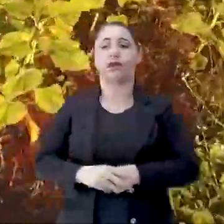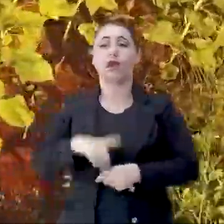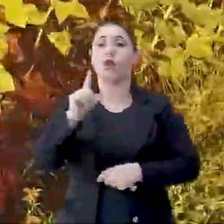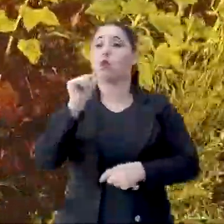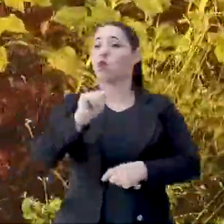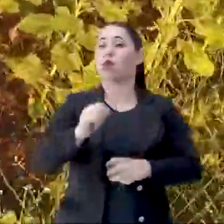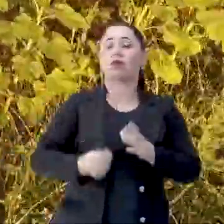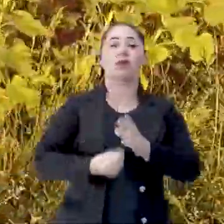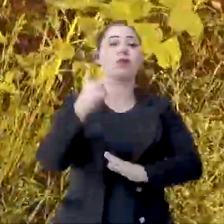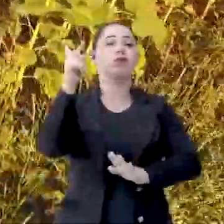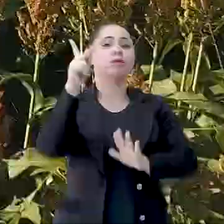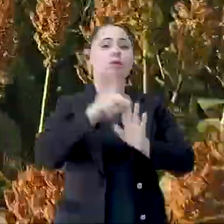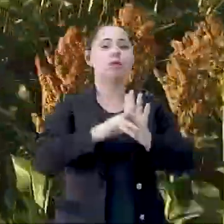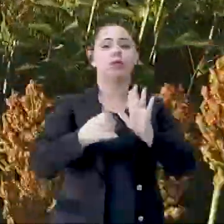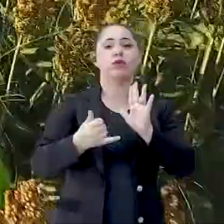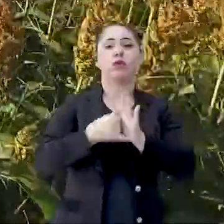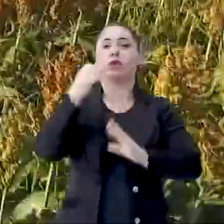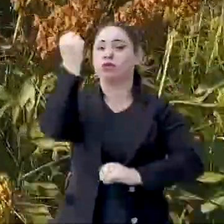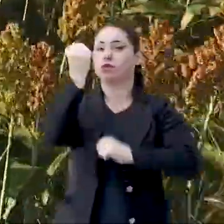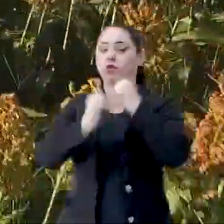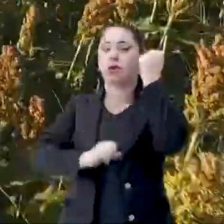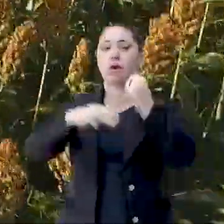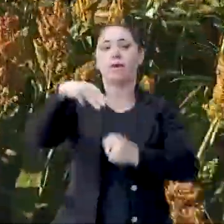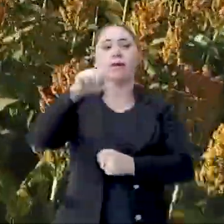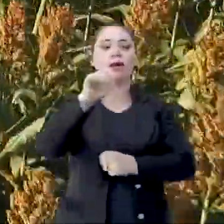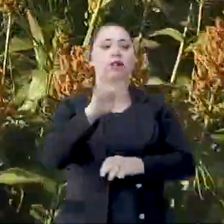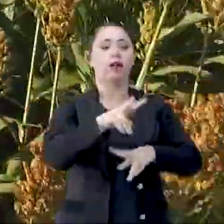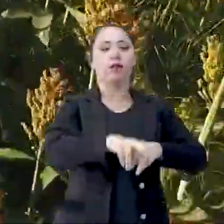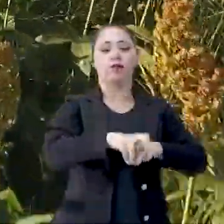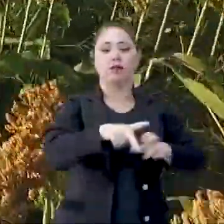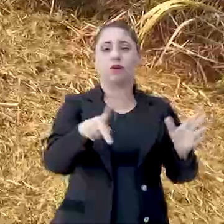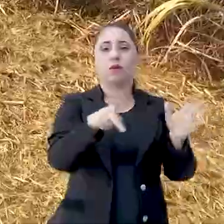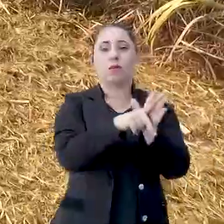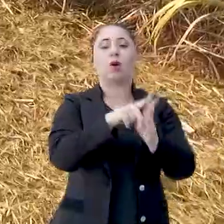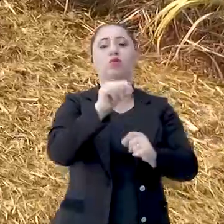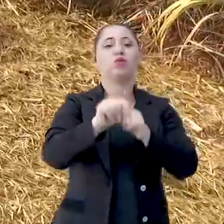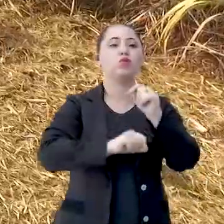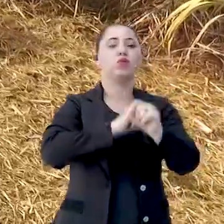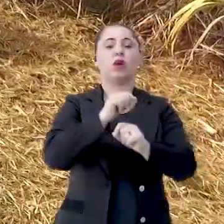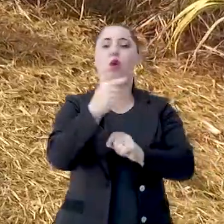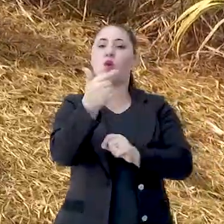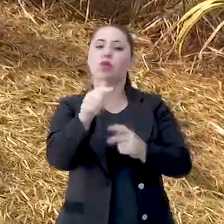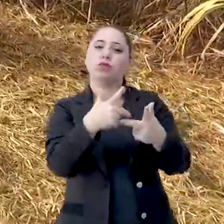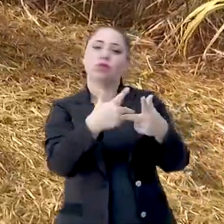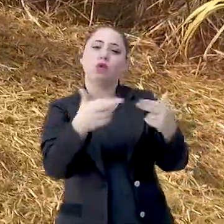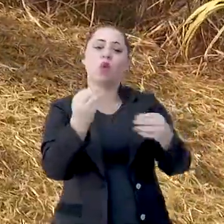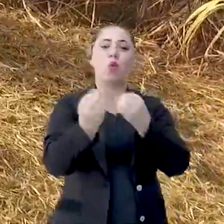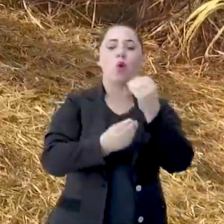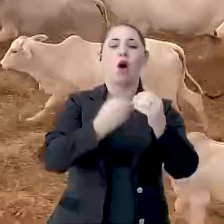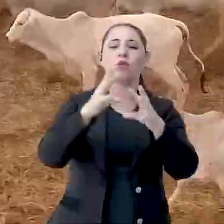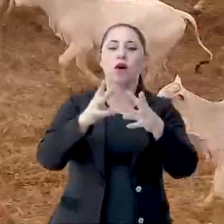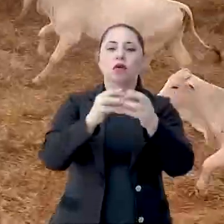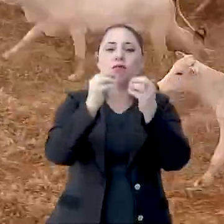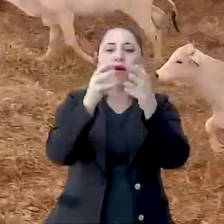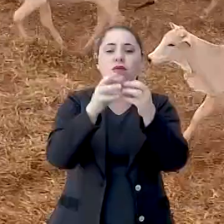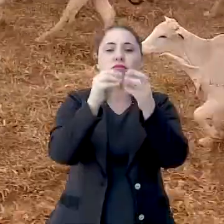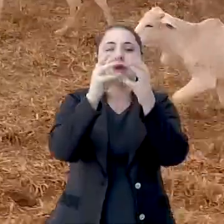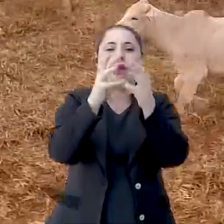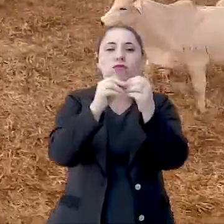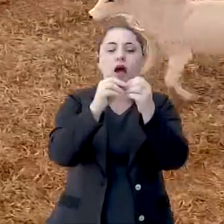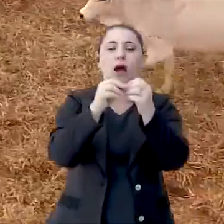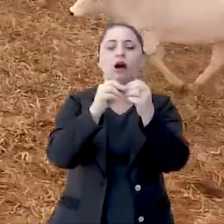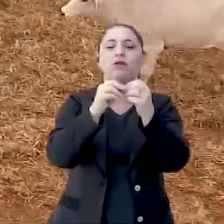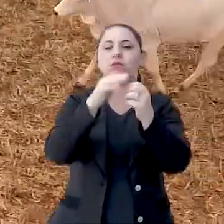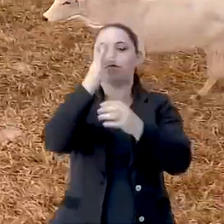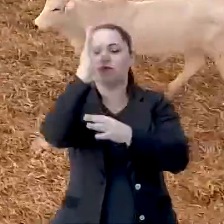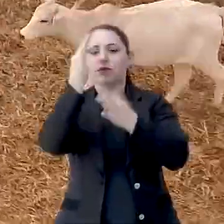algodão, girassol, nabo forrageiro, mamona, sorgo e cana-de-açúcar. Conta também com um